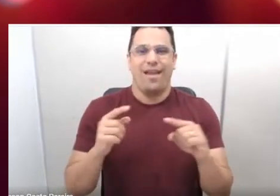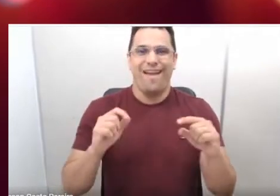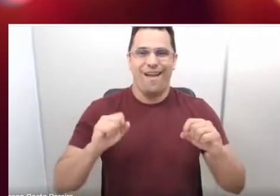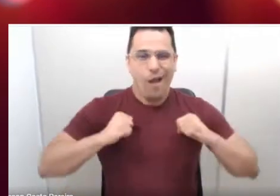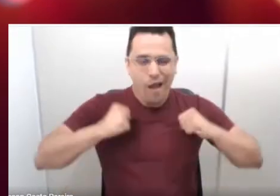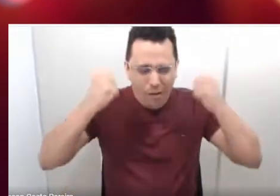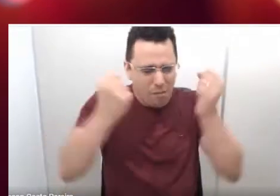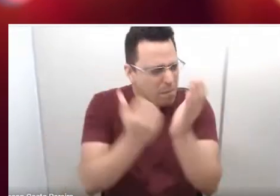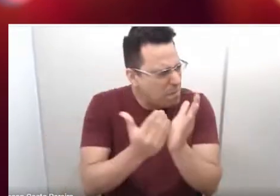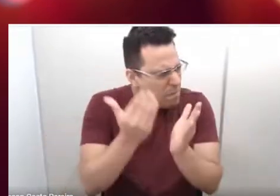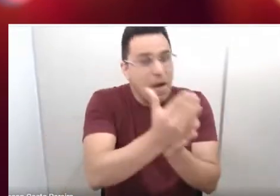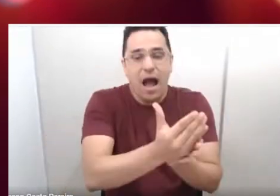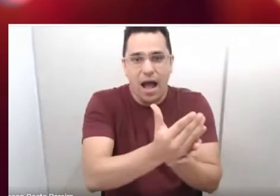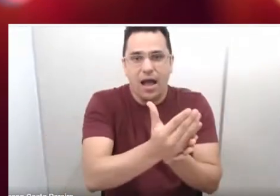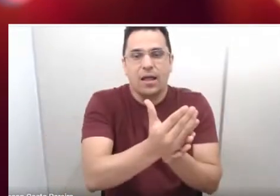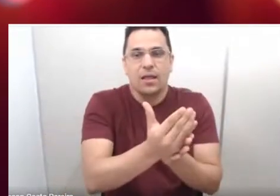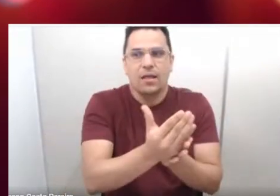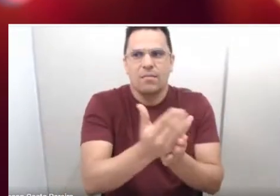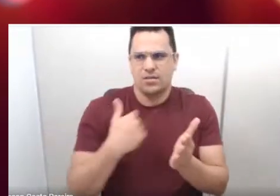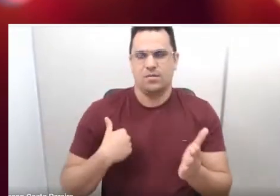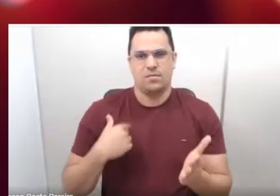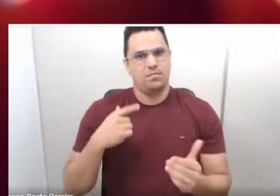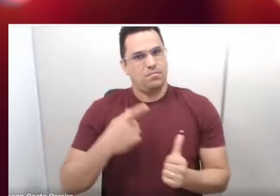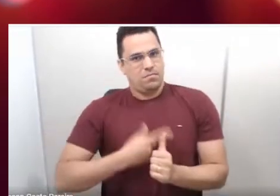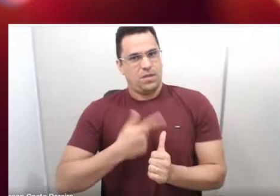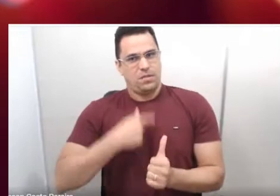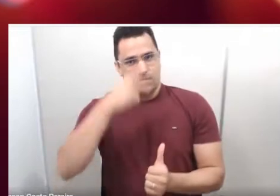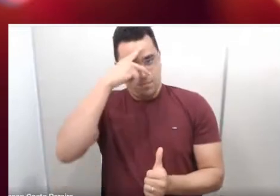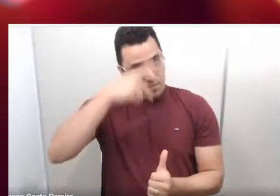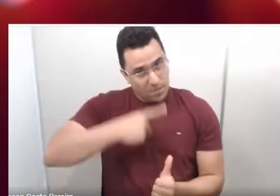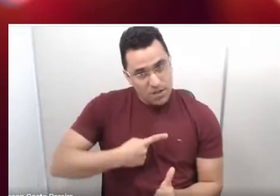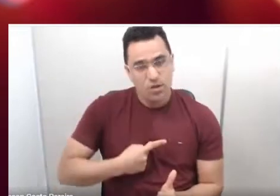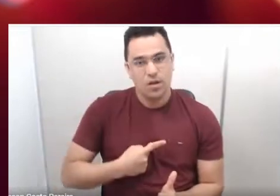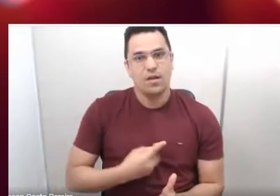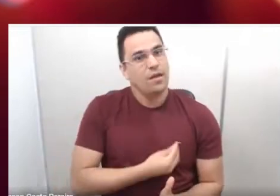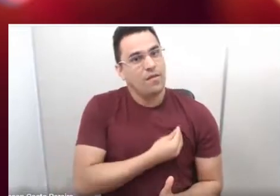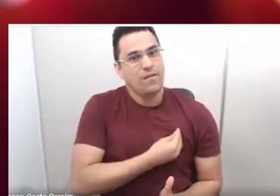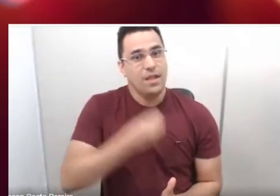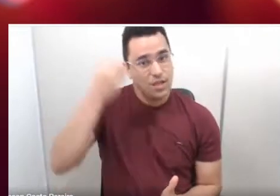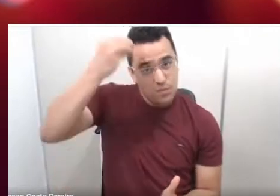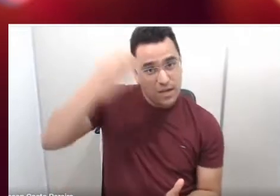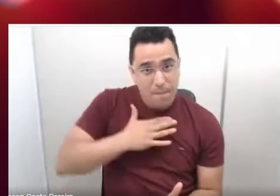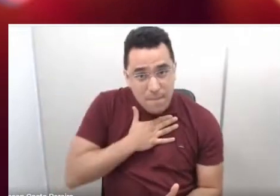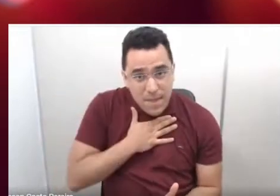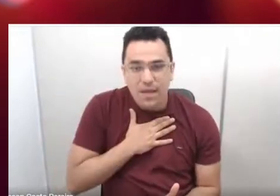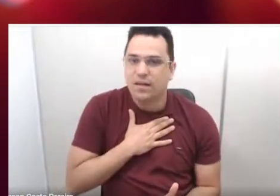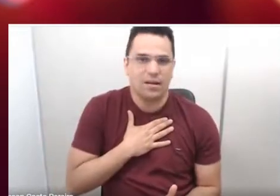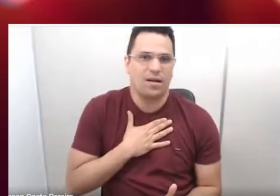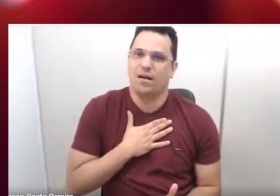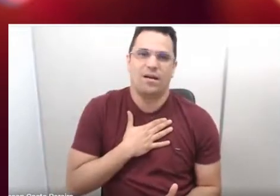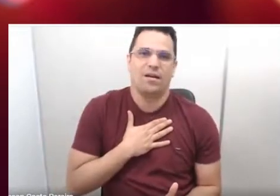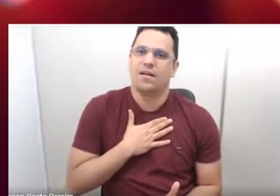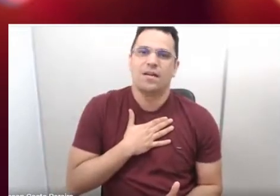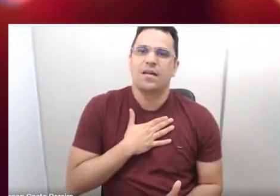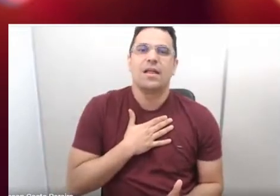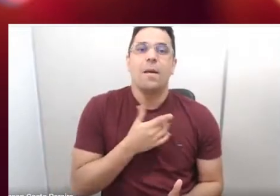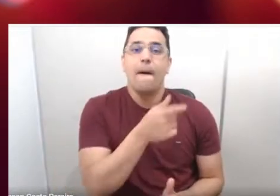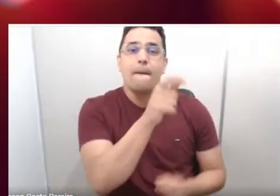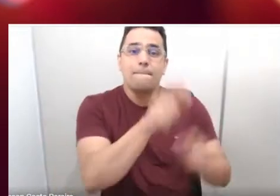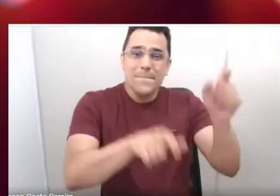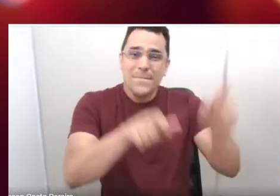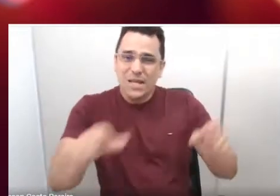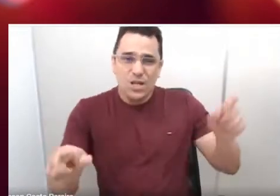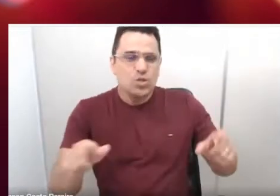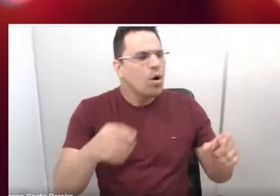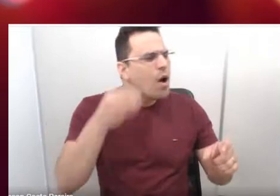exemplo, e aí eu não levo só para a questão da minha vivência, né? Porque acaba que a gente dialoga, conversa com muita gente, mesmo